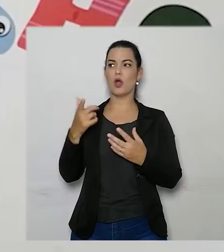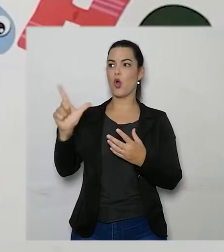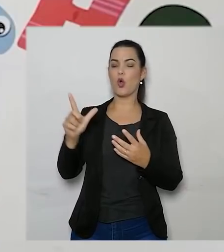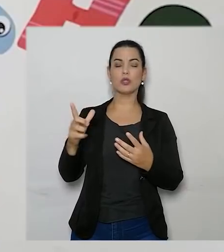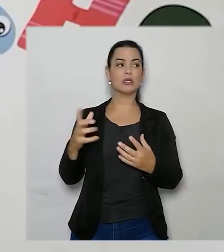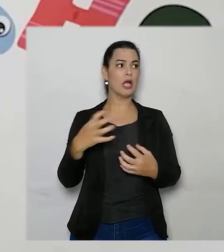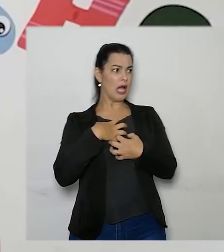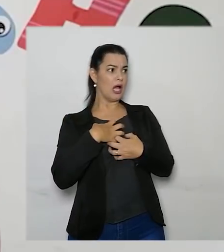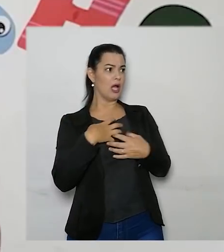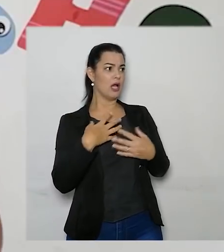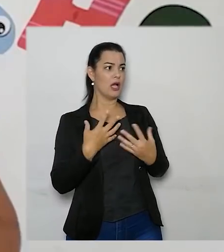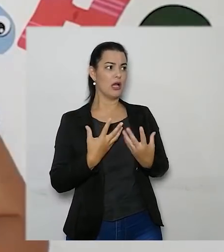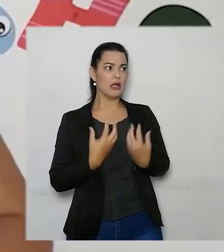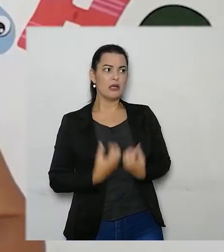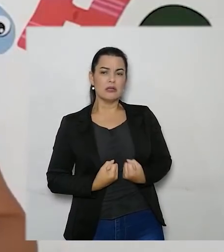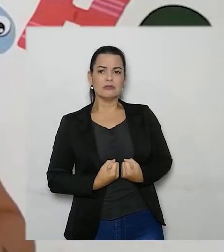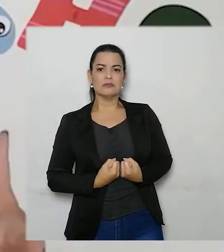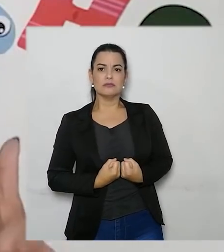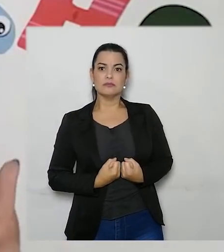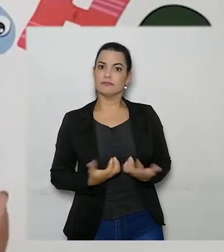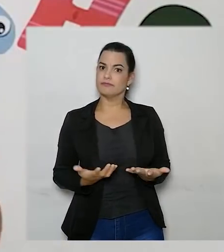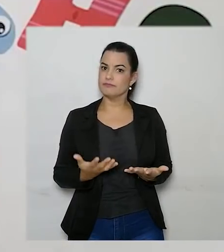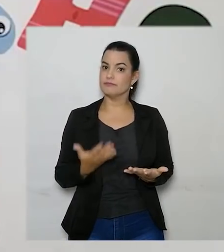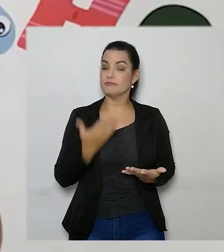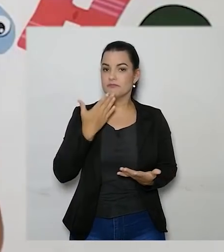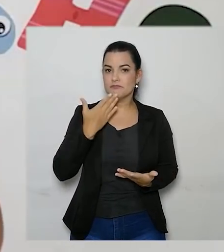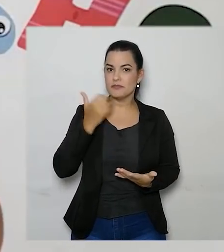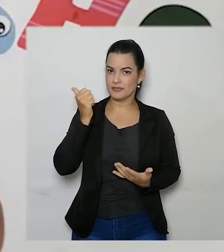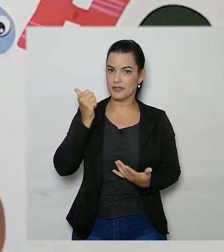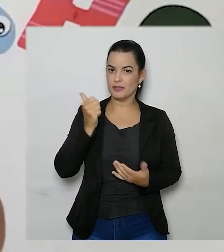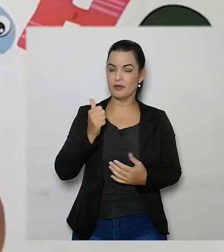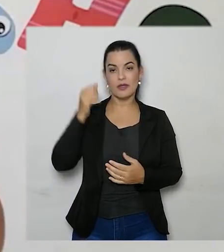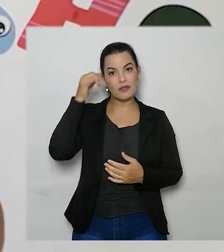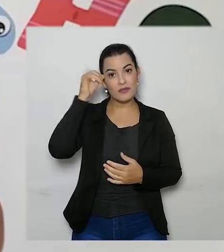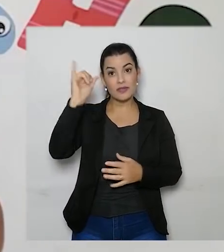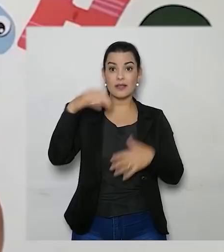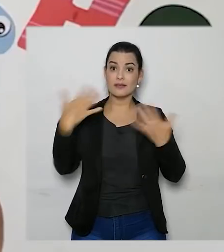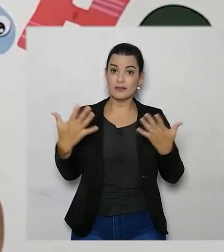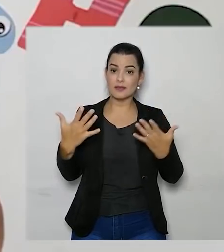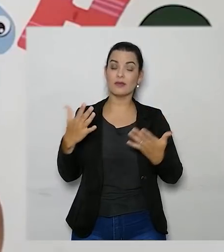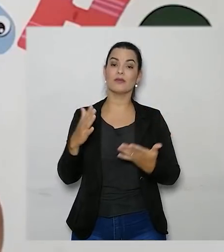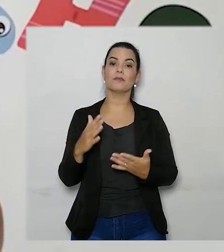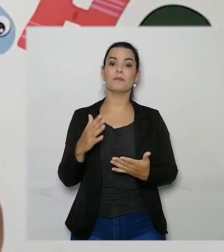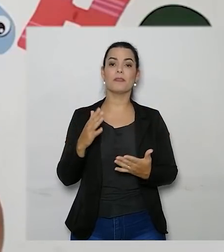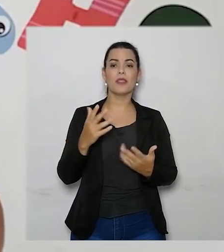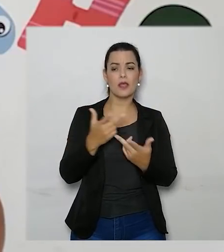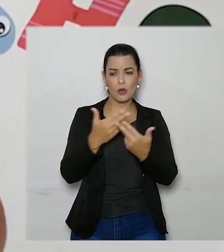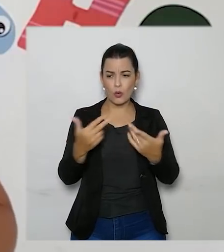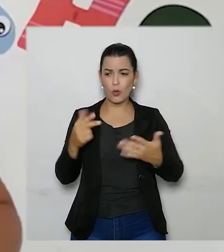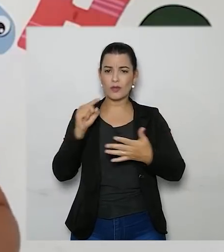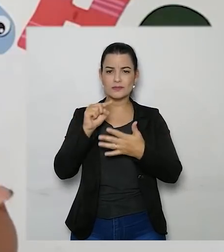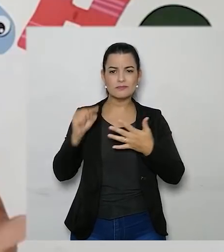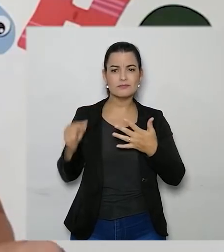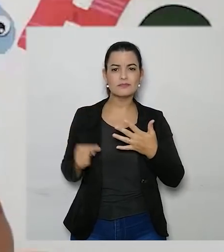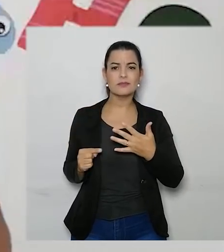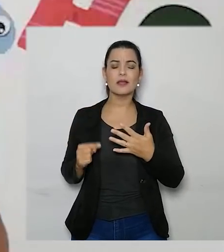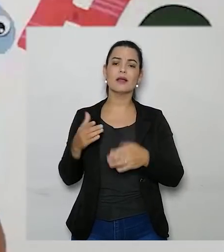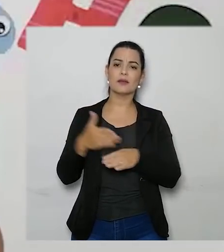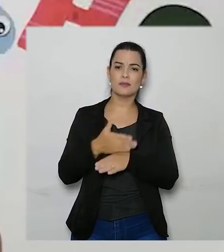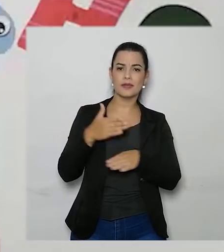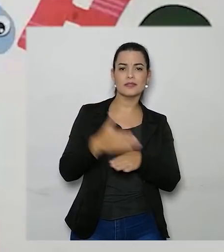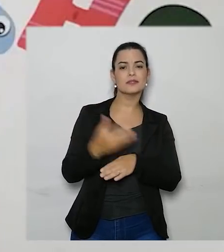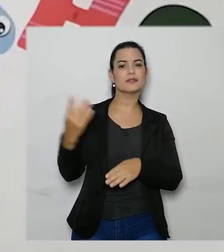tristes também? Então, todas essas questões, elas fazem parte do nosso dia a dia. Eu já falei